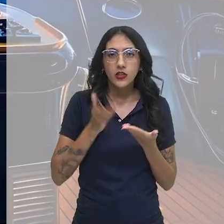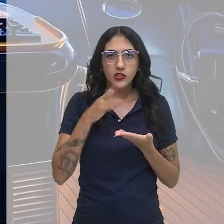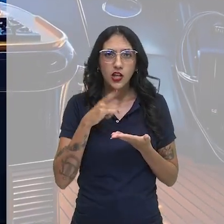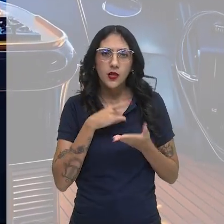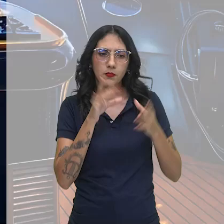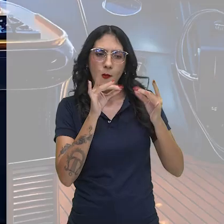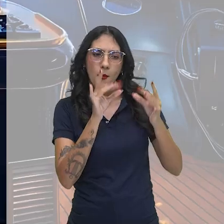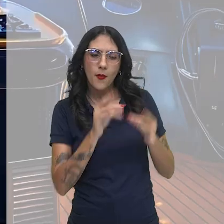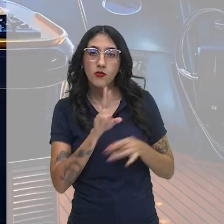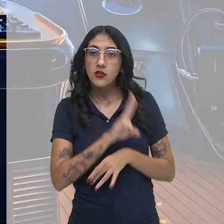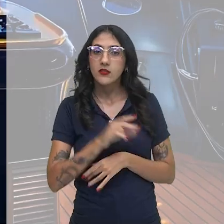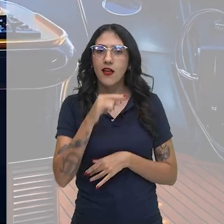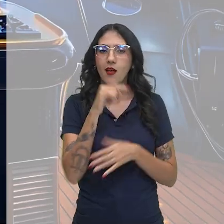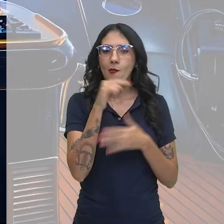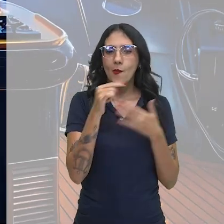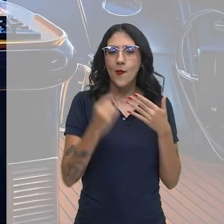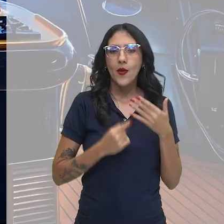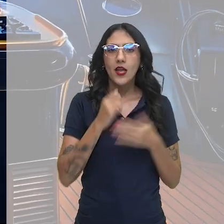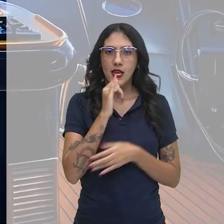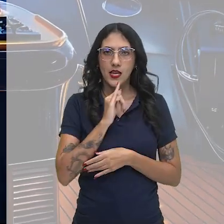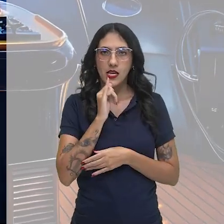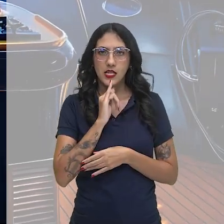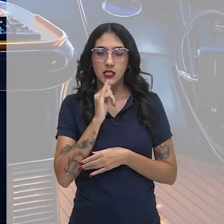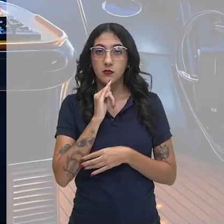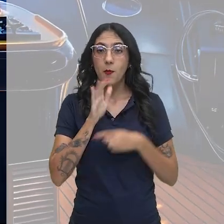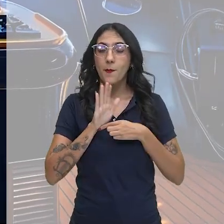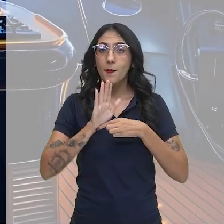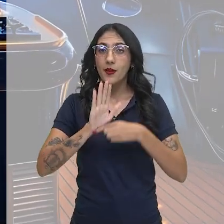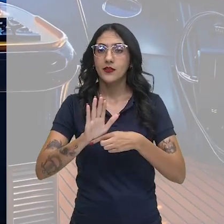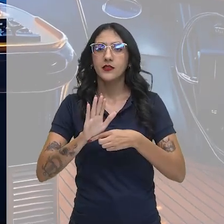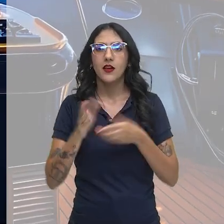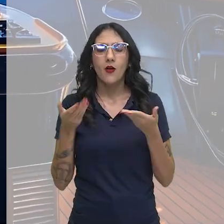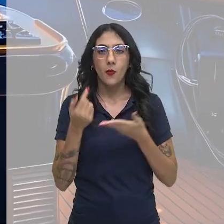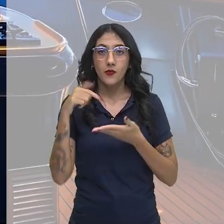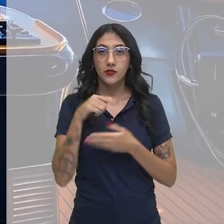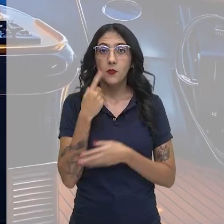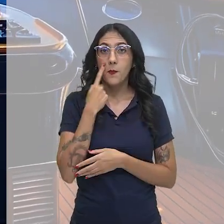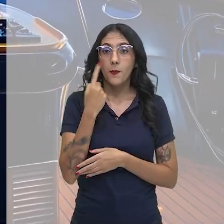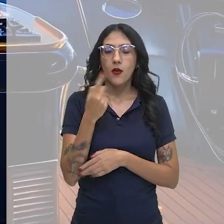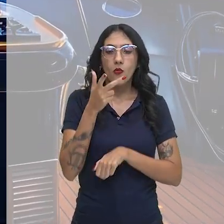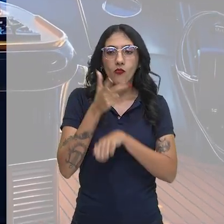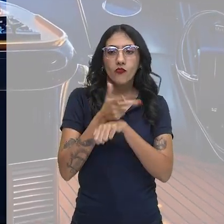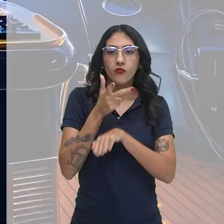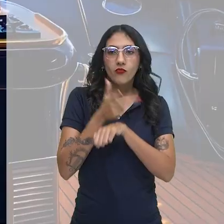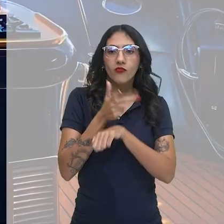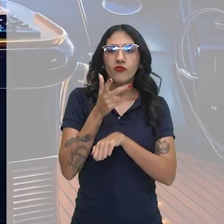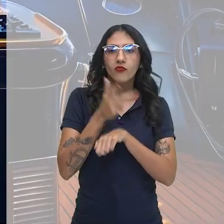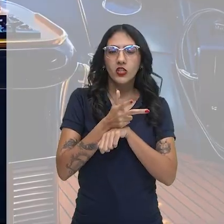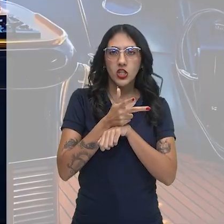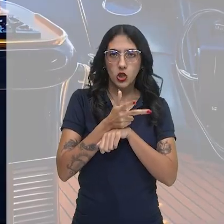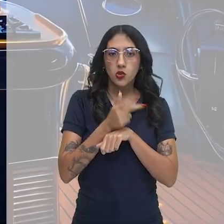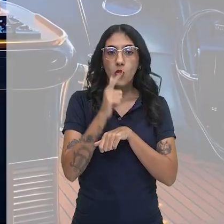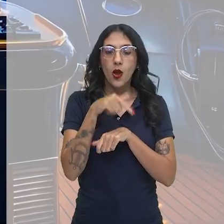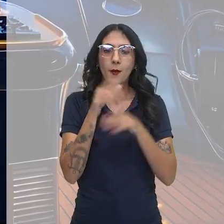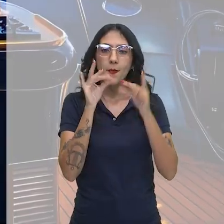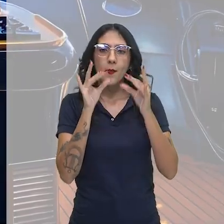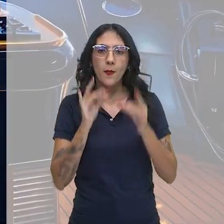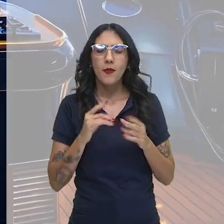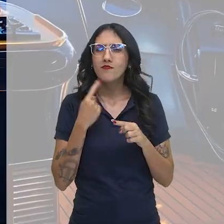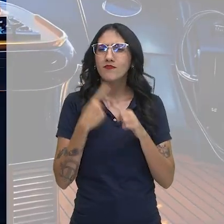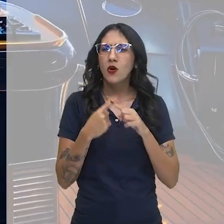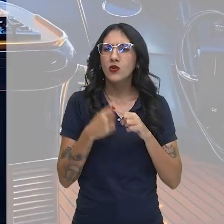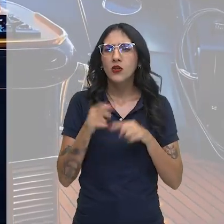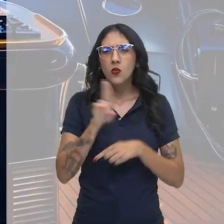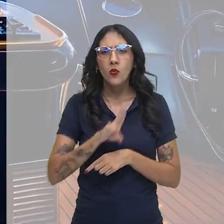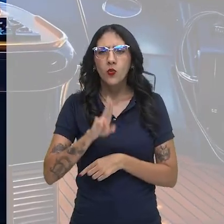exemplos que nós vimos, eu trago para vocês um vídeo sobre por que